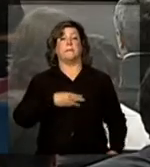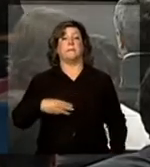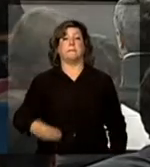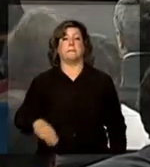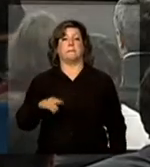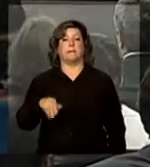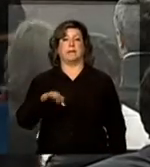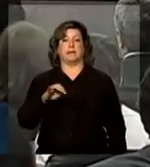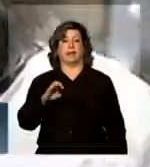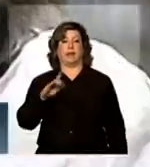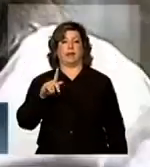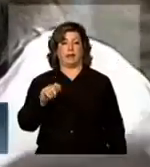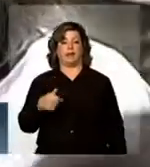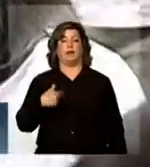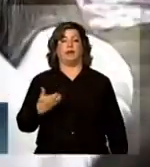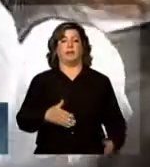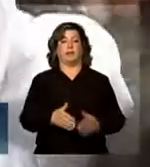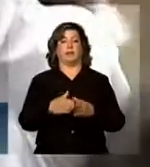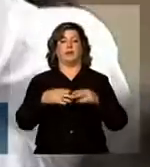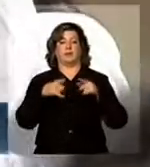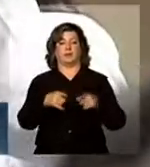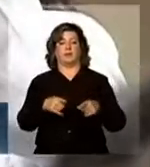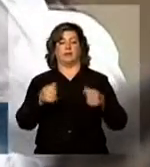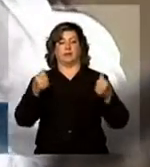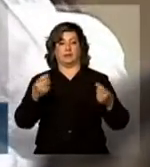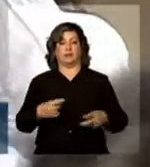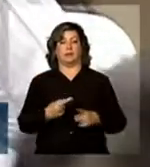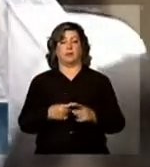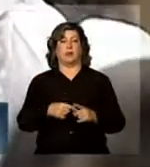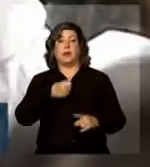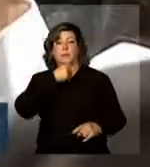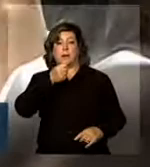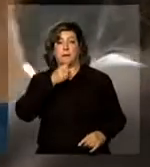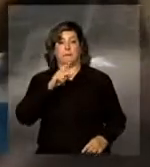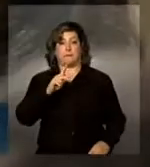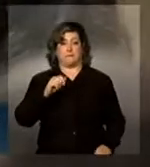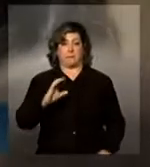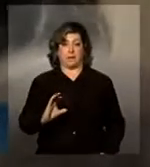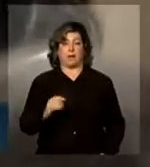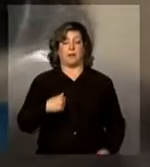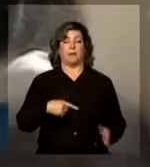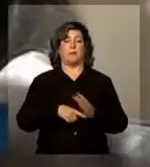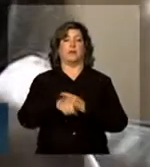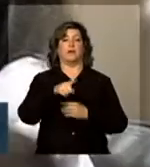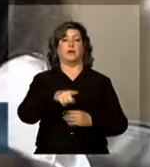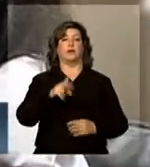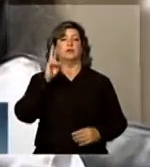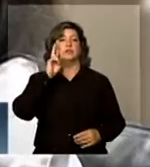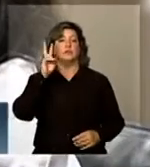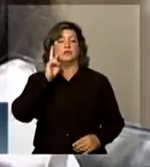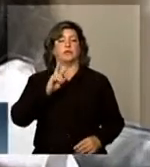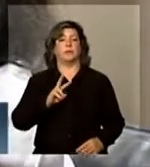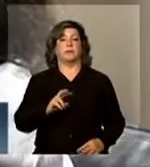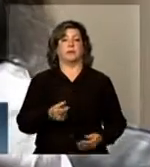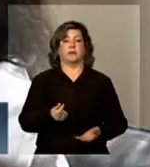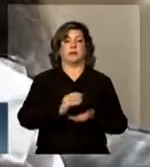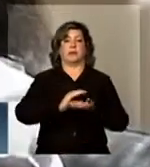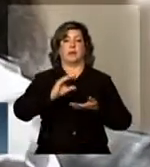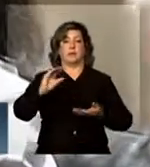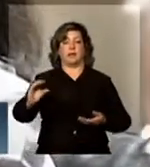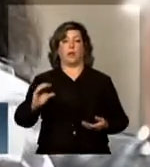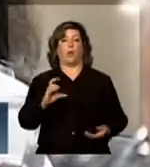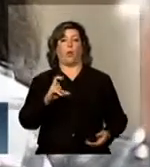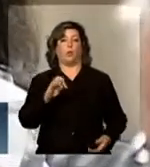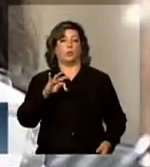pedir um esclarecimento para o senhor, porque na coletiva do PAC, eu perguntei para o senhor sobre o repasse de